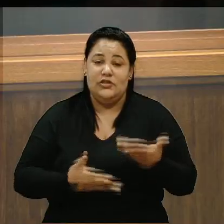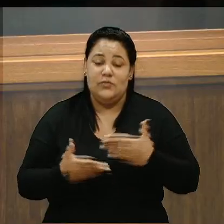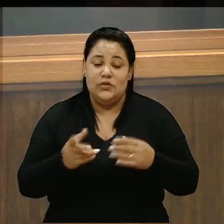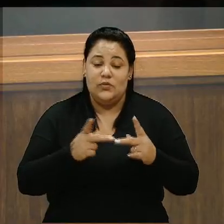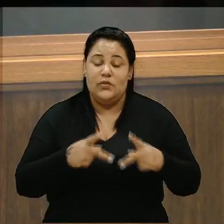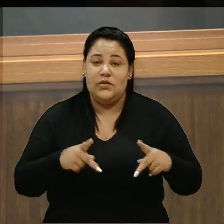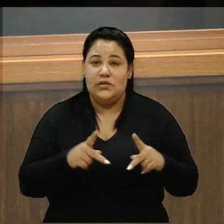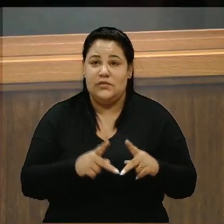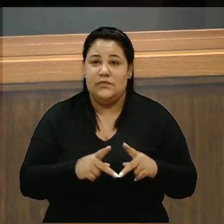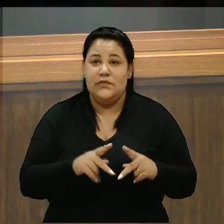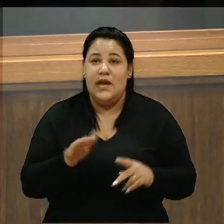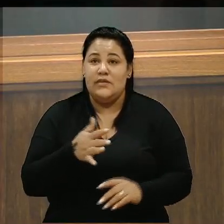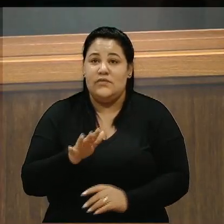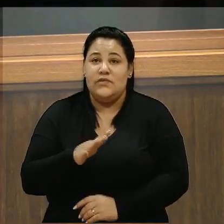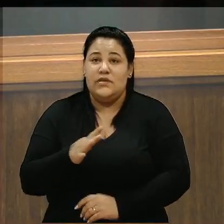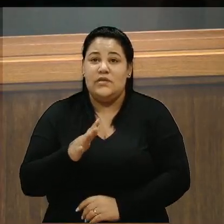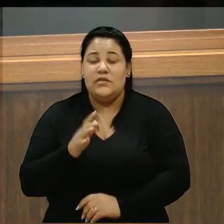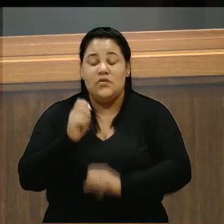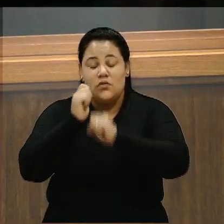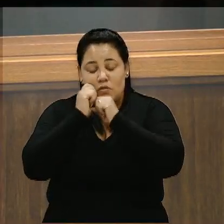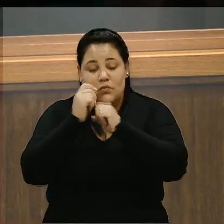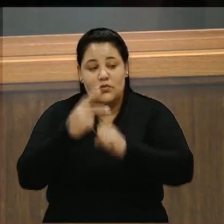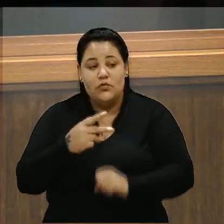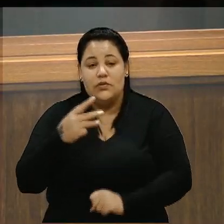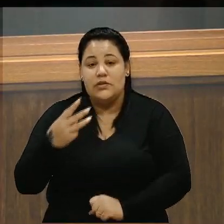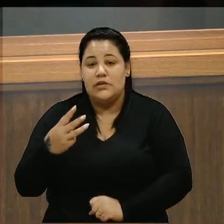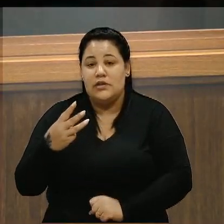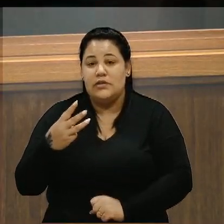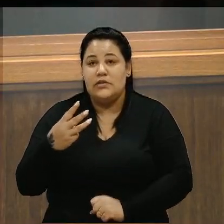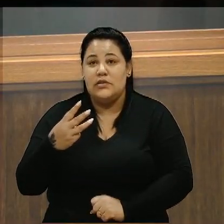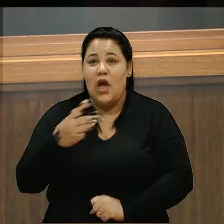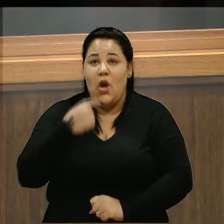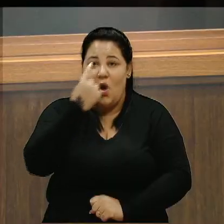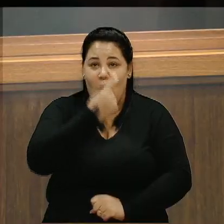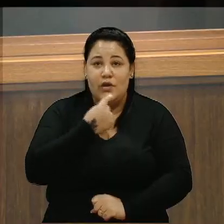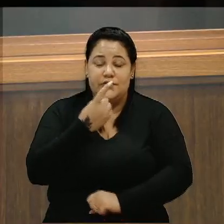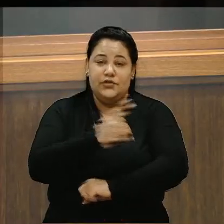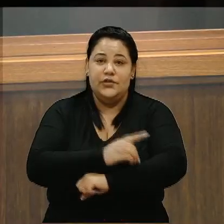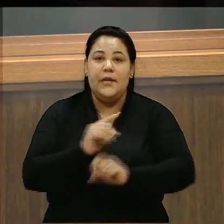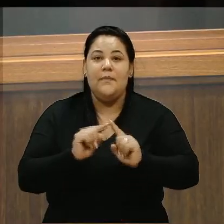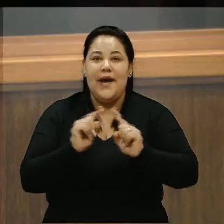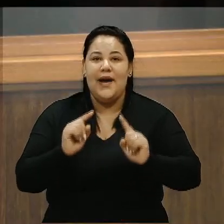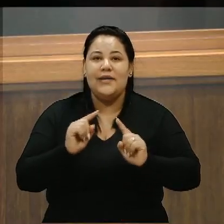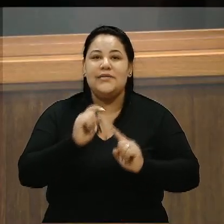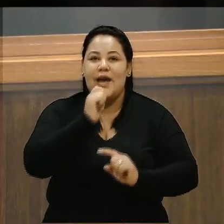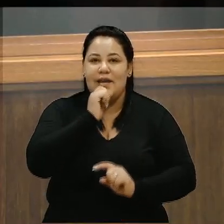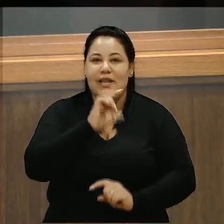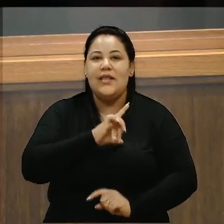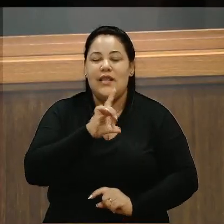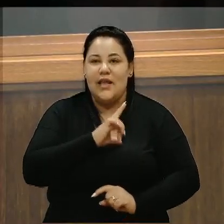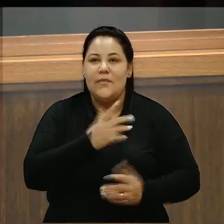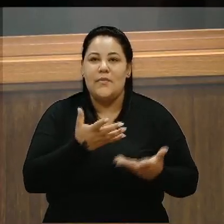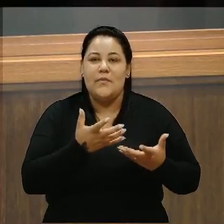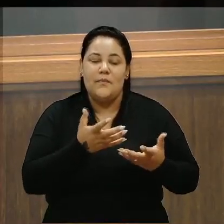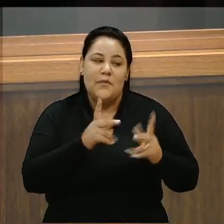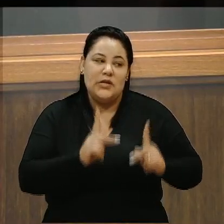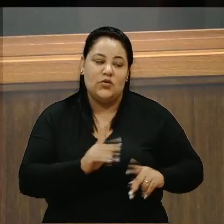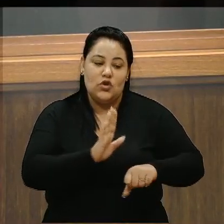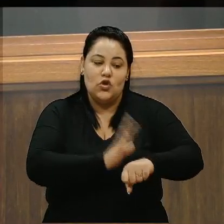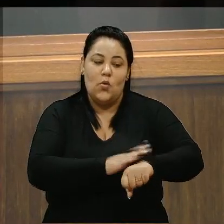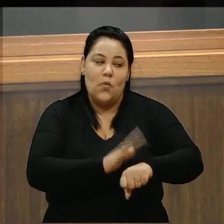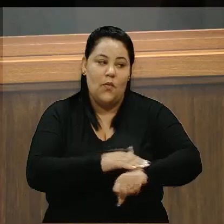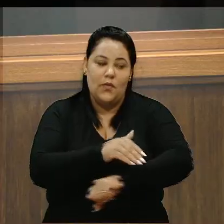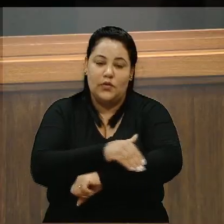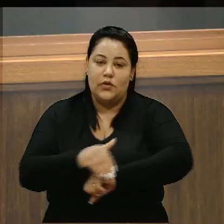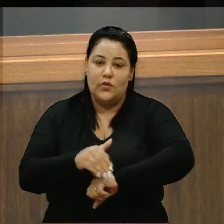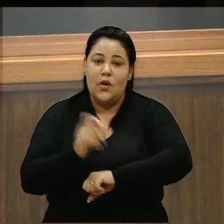vezes dorme 2, 3 horas por dia, mas ajuda. Então, são pessoas em situação de rua, porque qual é o